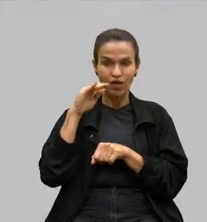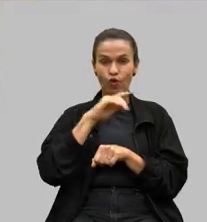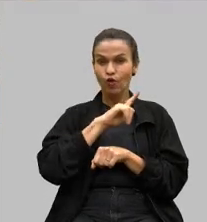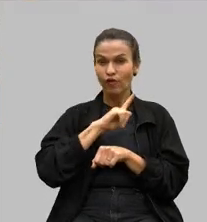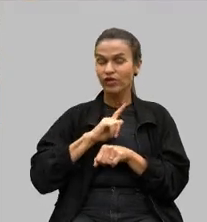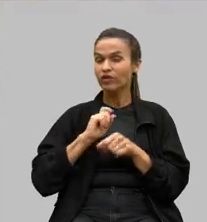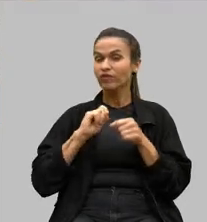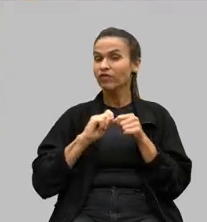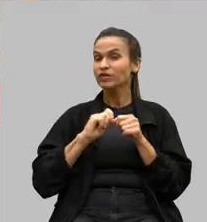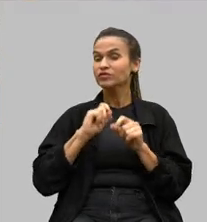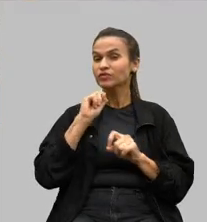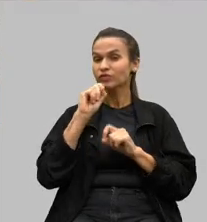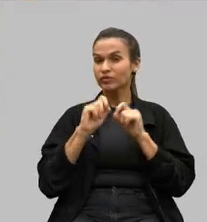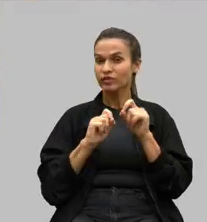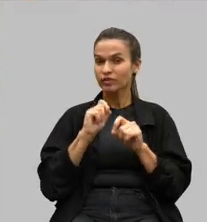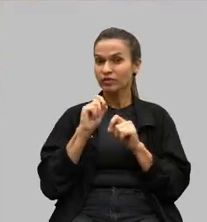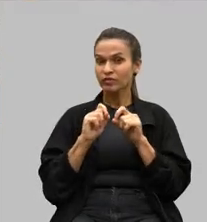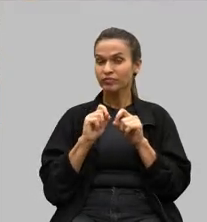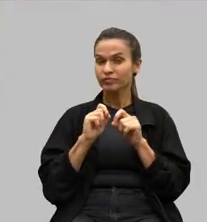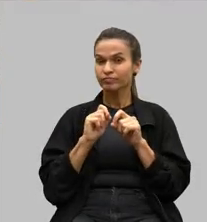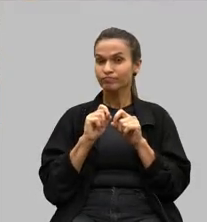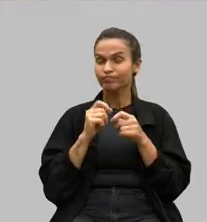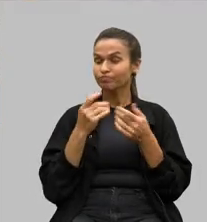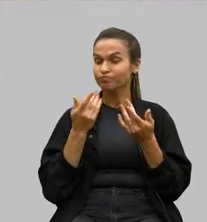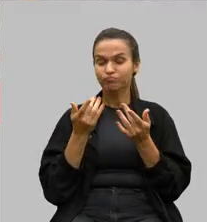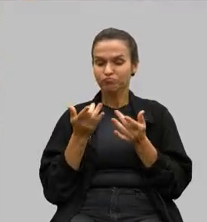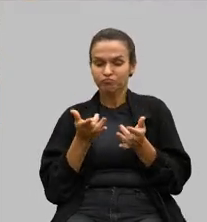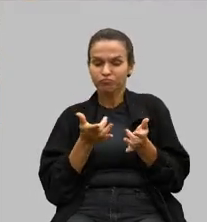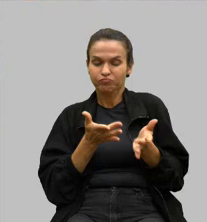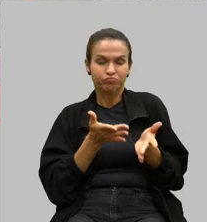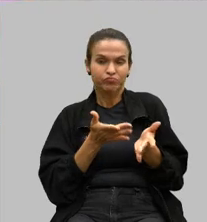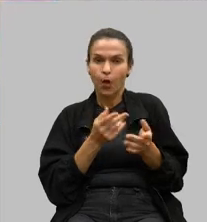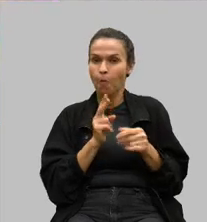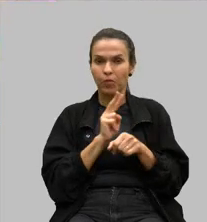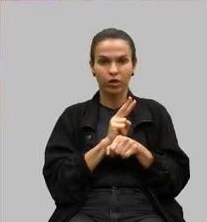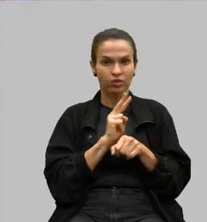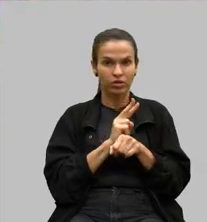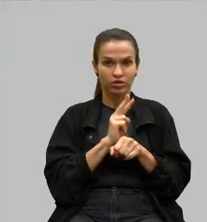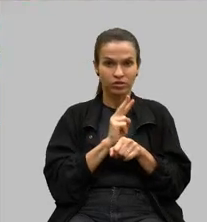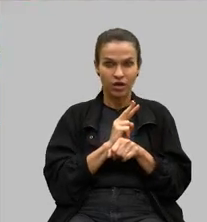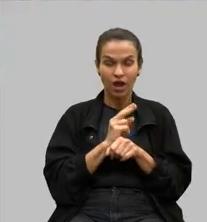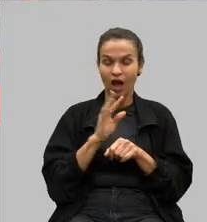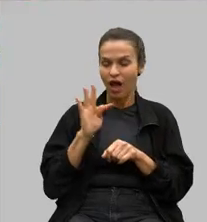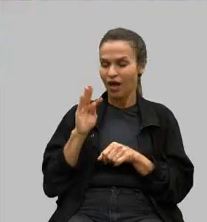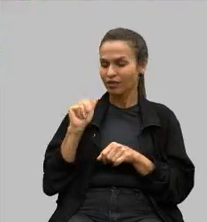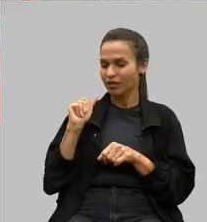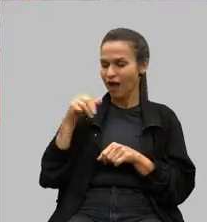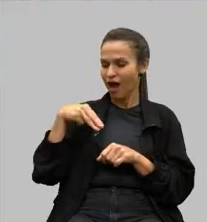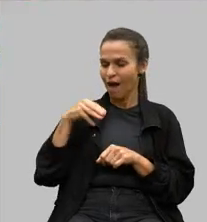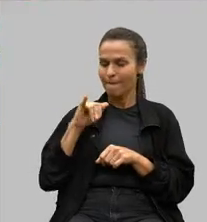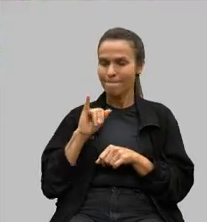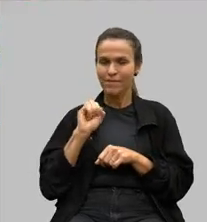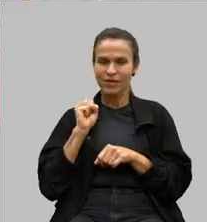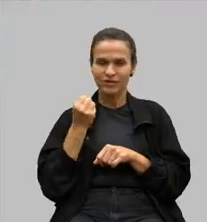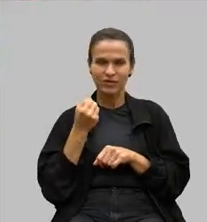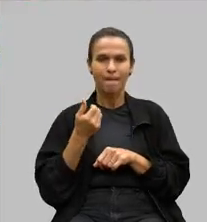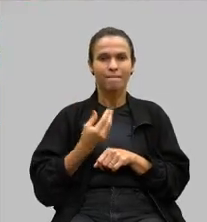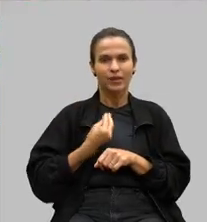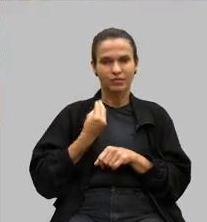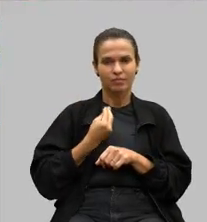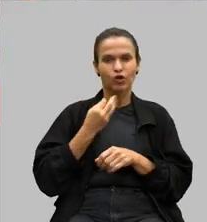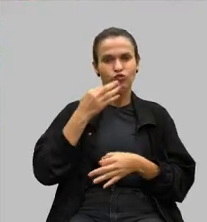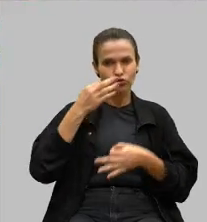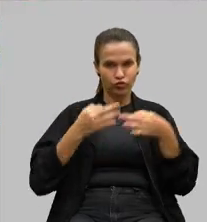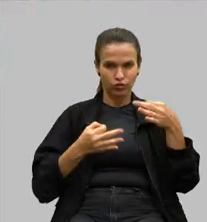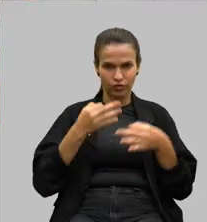fez foi não protegê-la e aí a Tamisa foi ao judiciário aí o governo